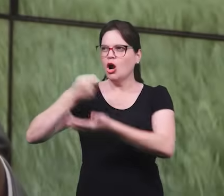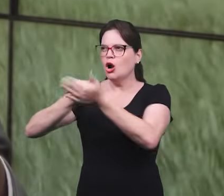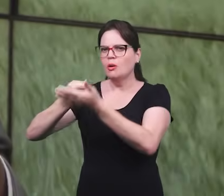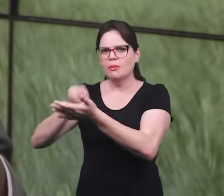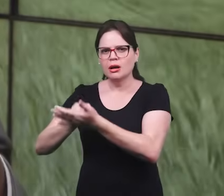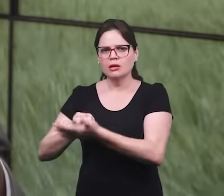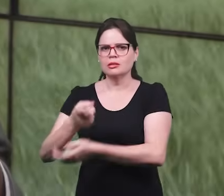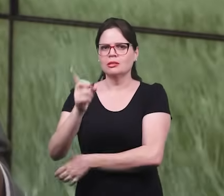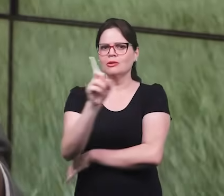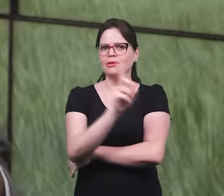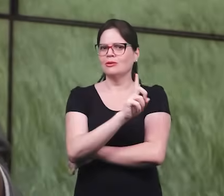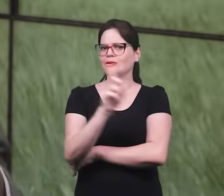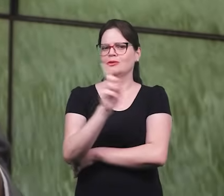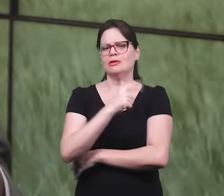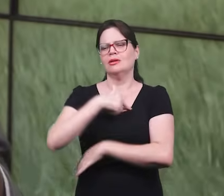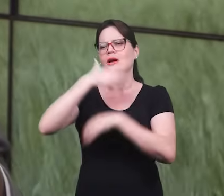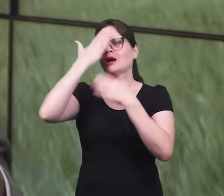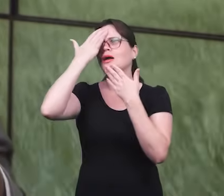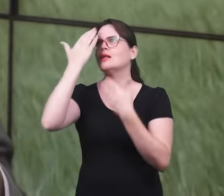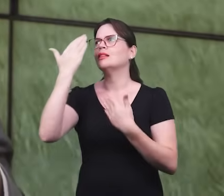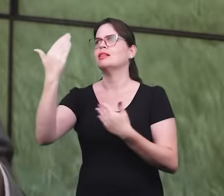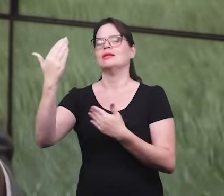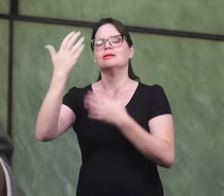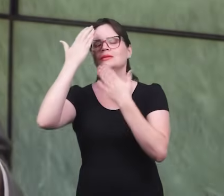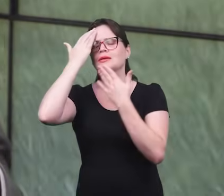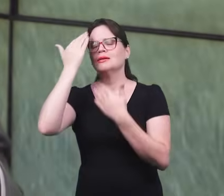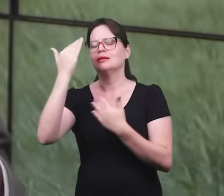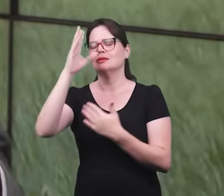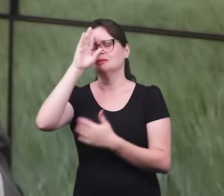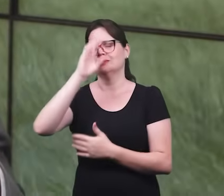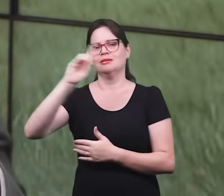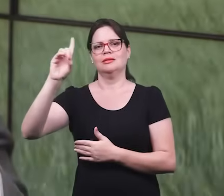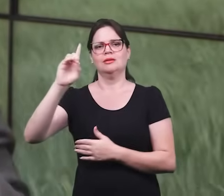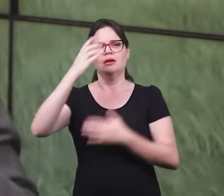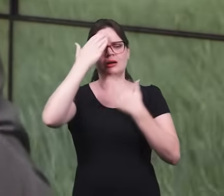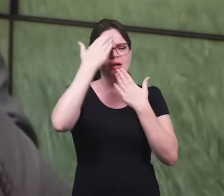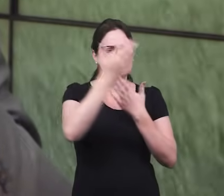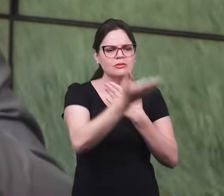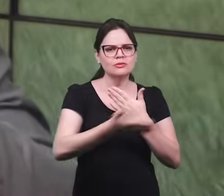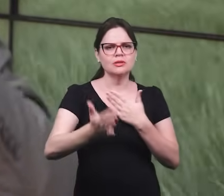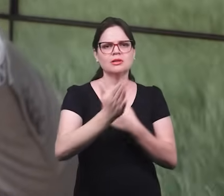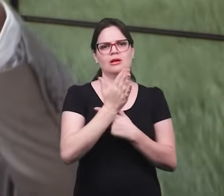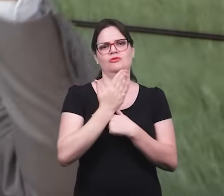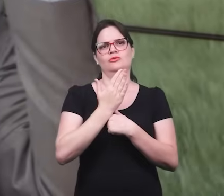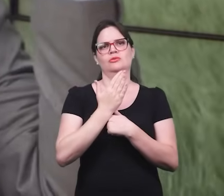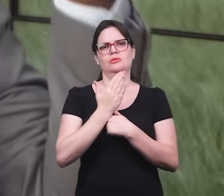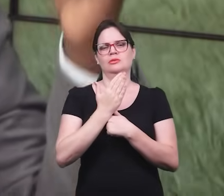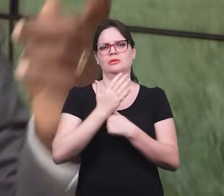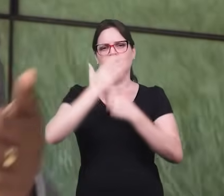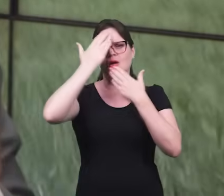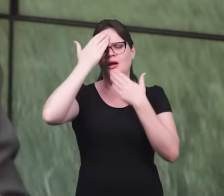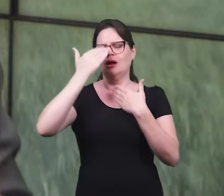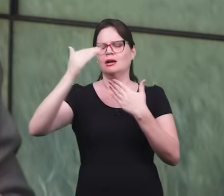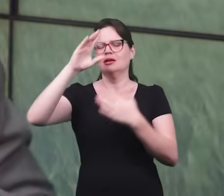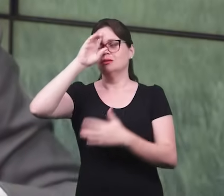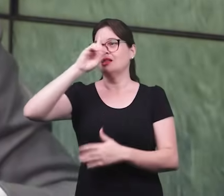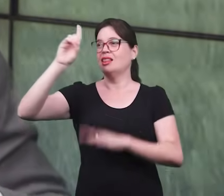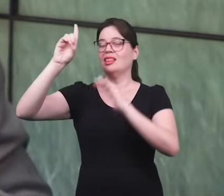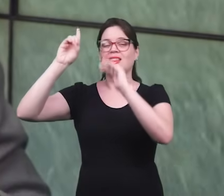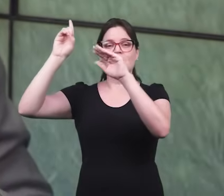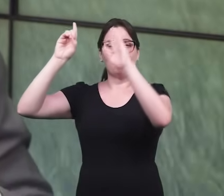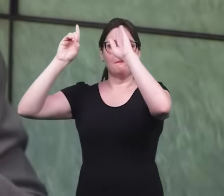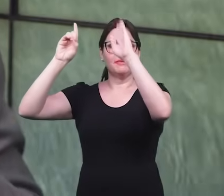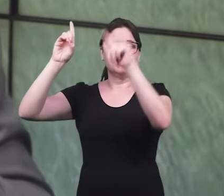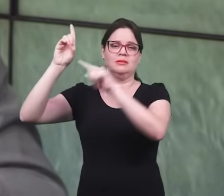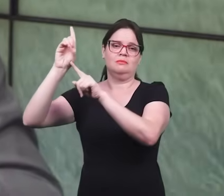Nada eu só tenho que agradecer por este amor agradecer ao irmão que tá do meu lado agradecer sobretudo a Deus que me